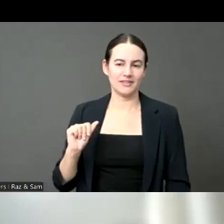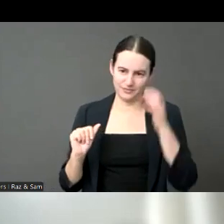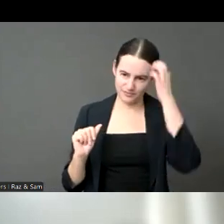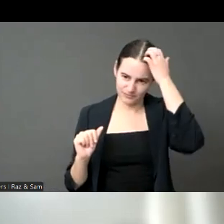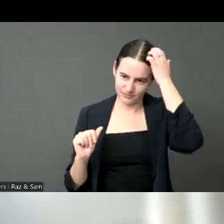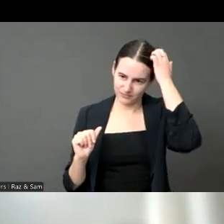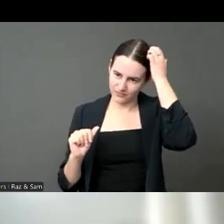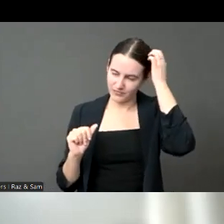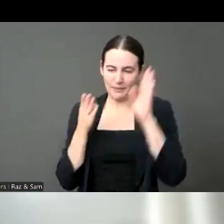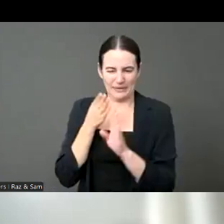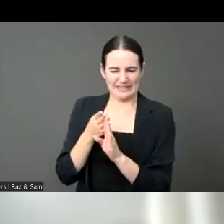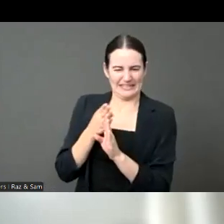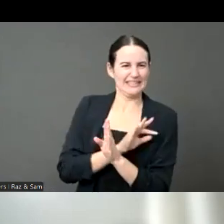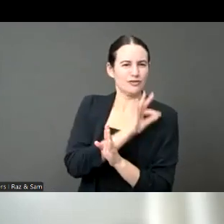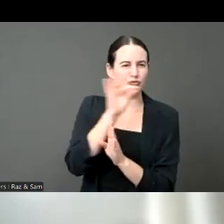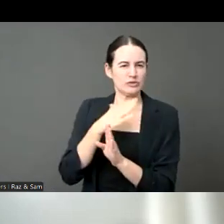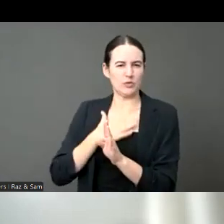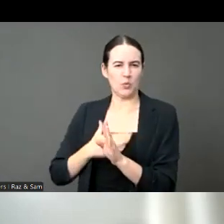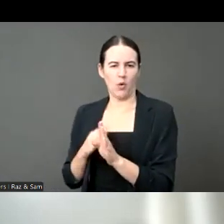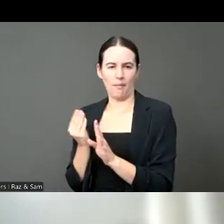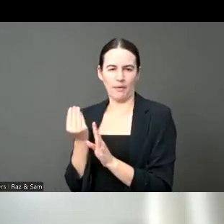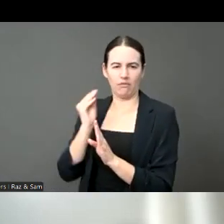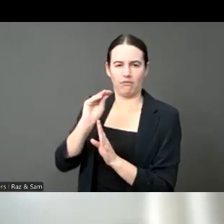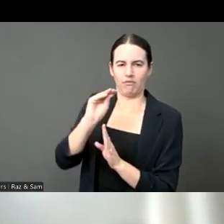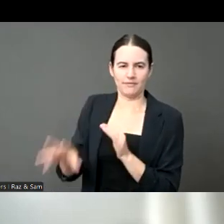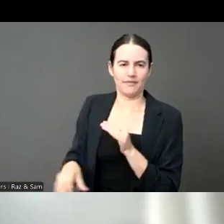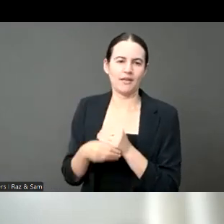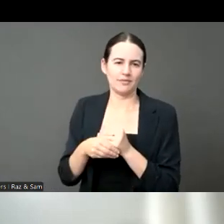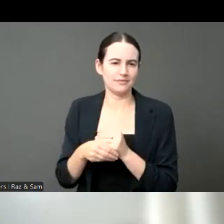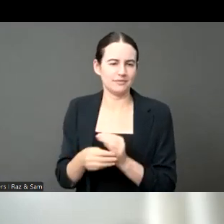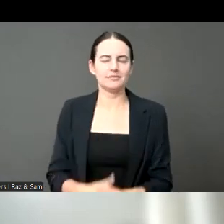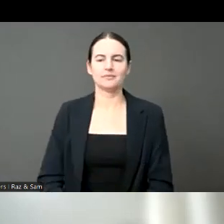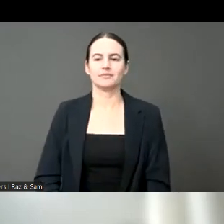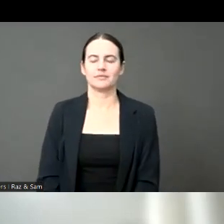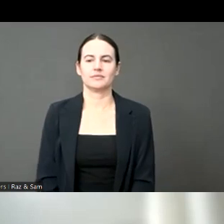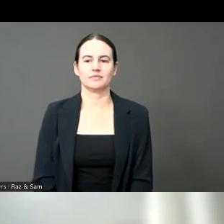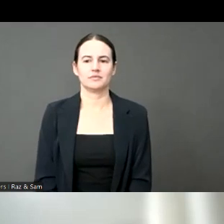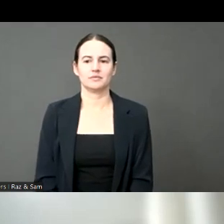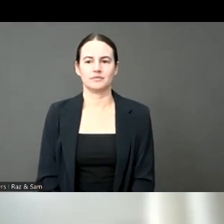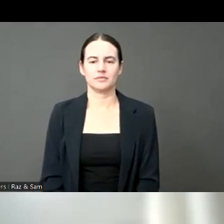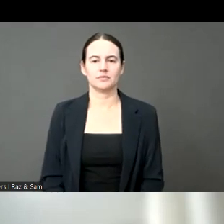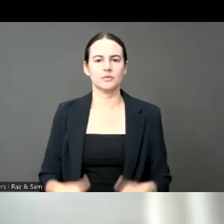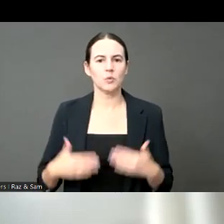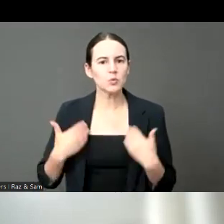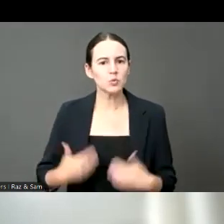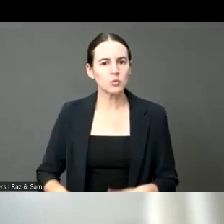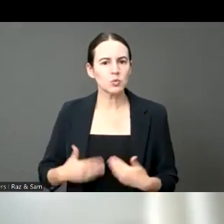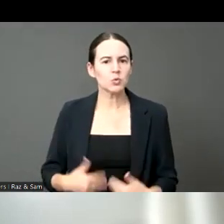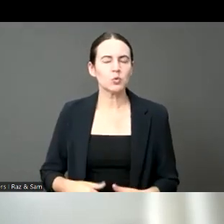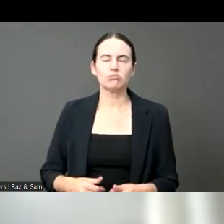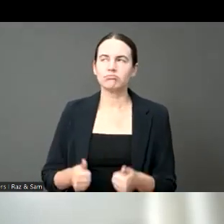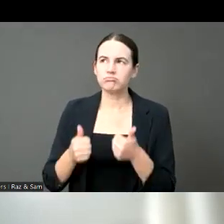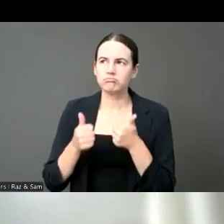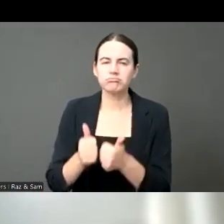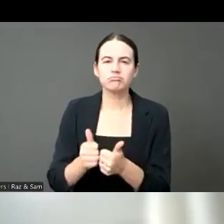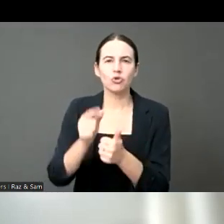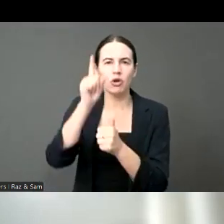Eu quero falar um pouco sobre essa última pergunta que foi feita, porque é uma visão